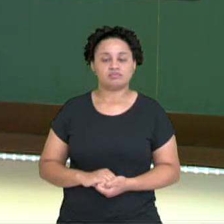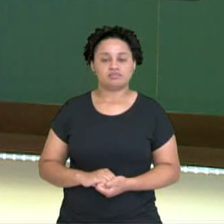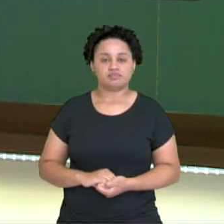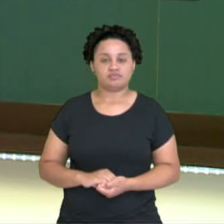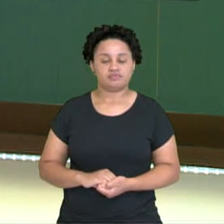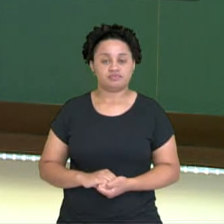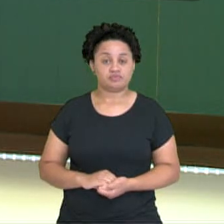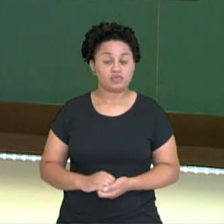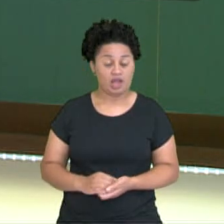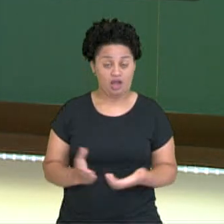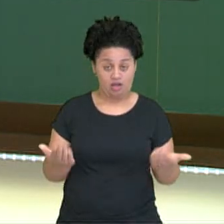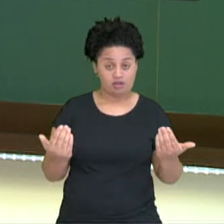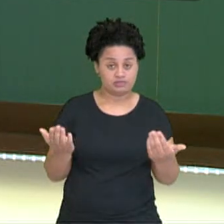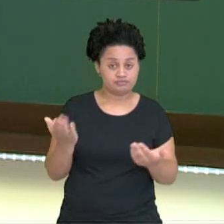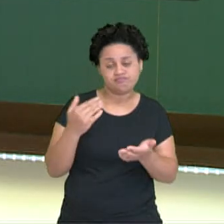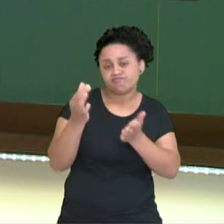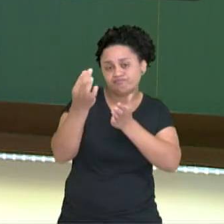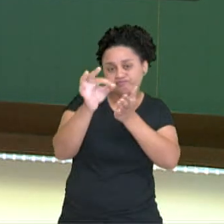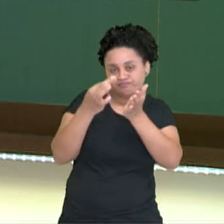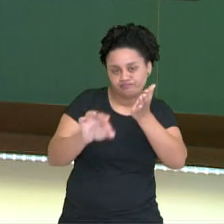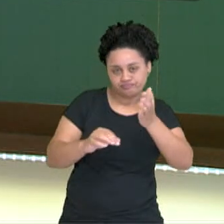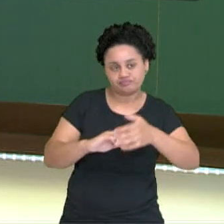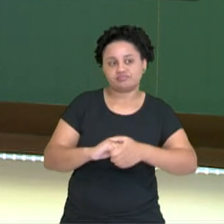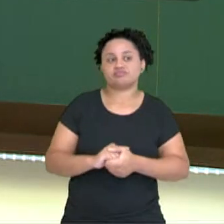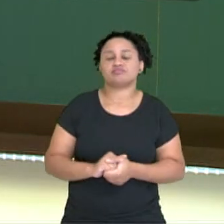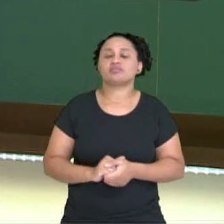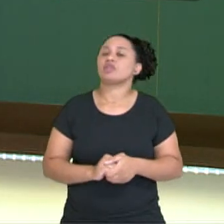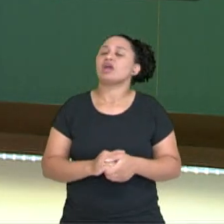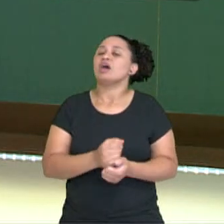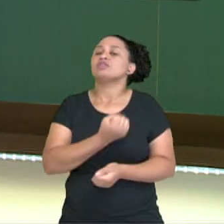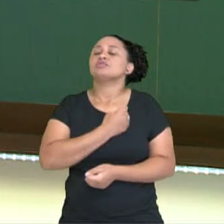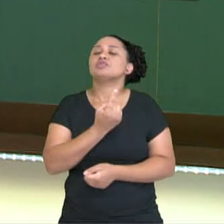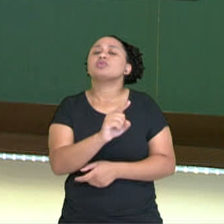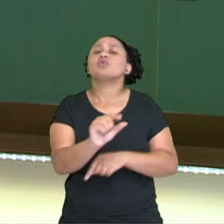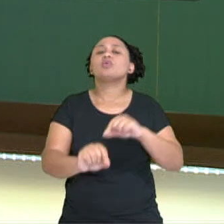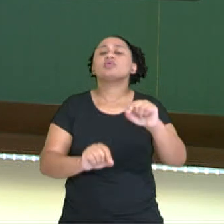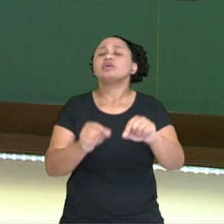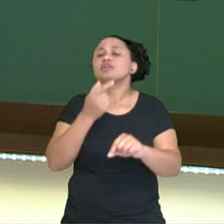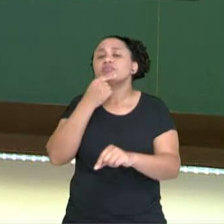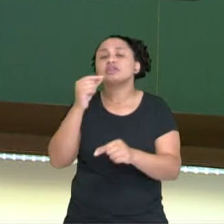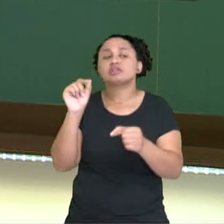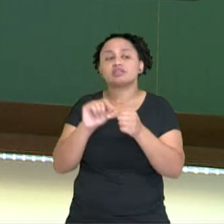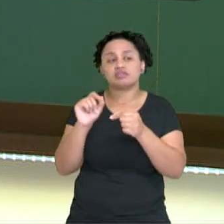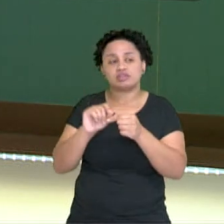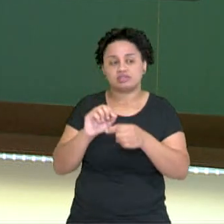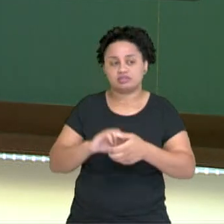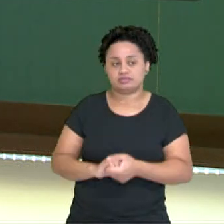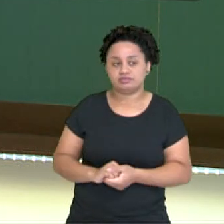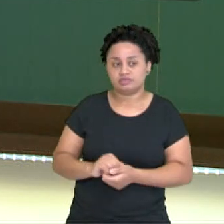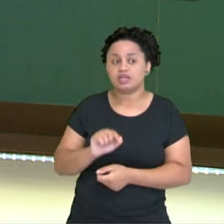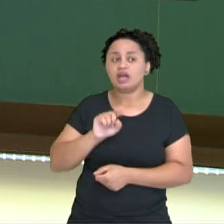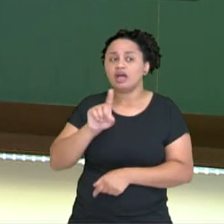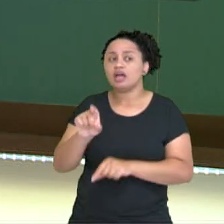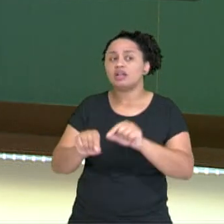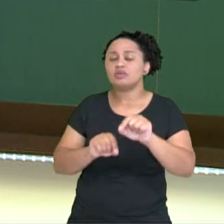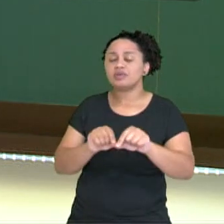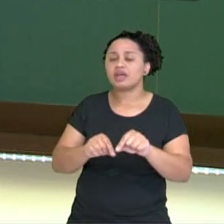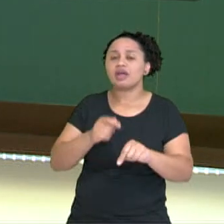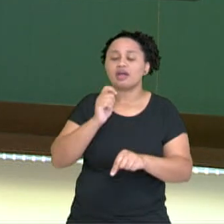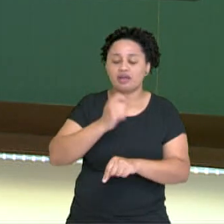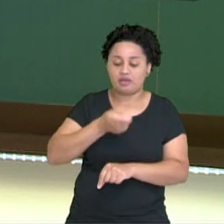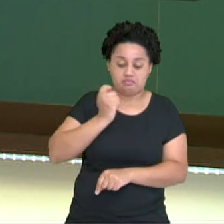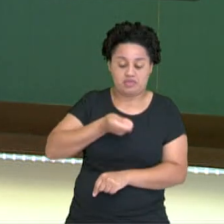Ok, let's check. Bora corrigir. What is Calvin doing? O que ele está fazendo? He is nailing the coffee table. Ele